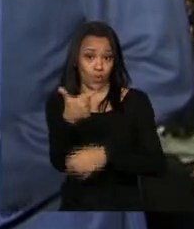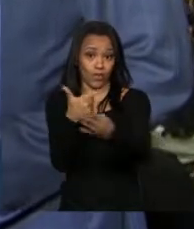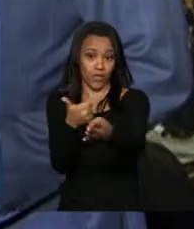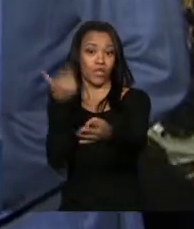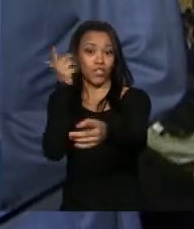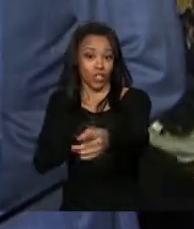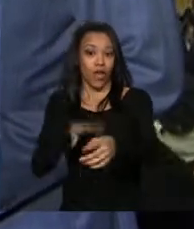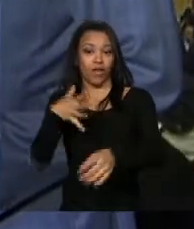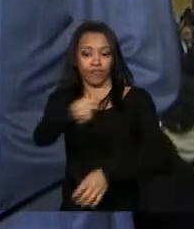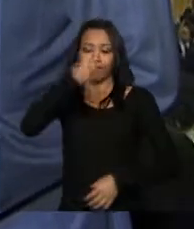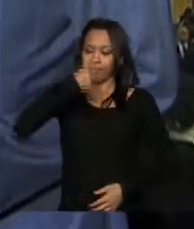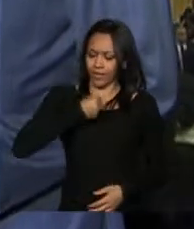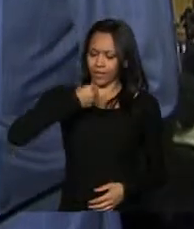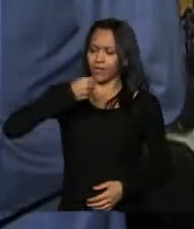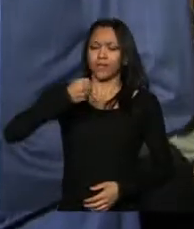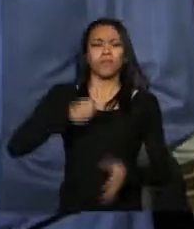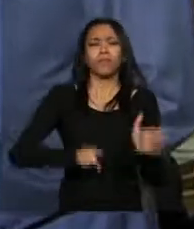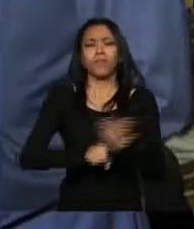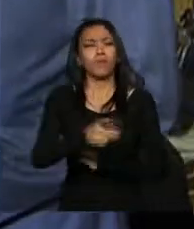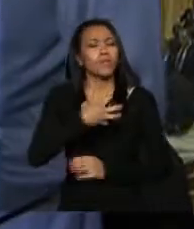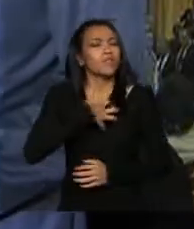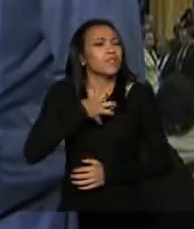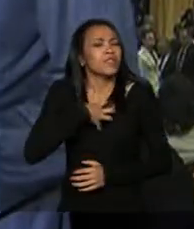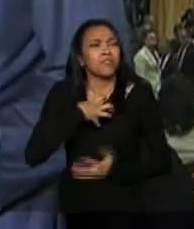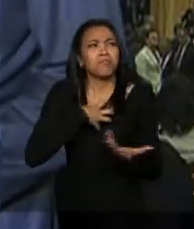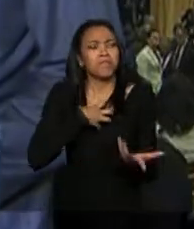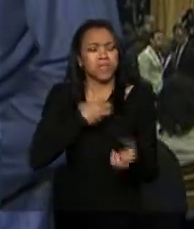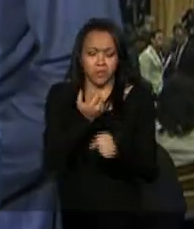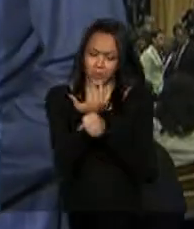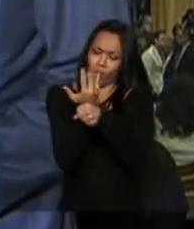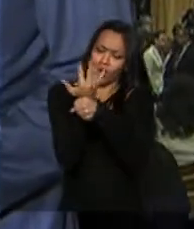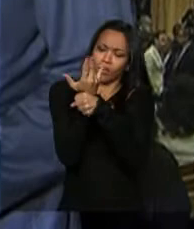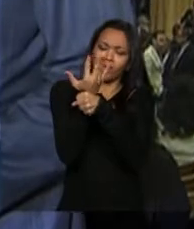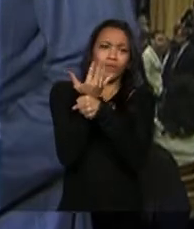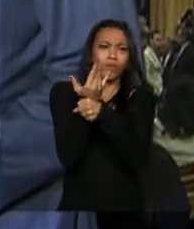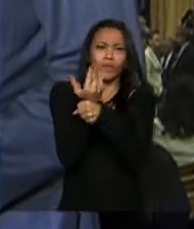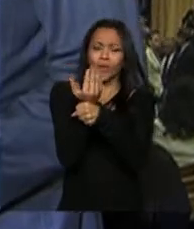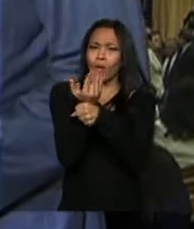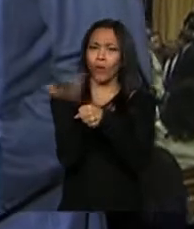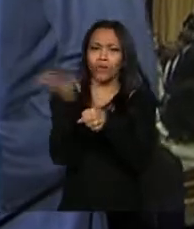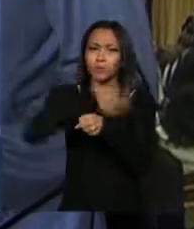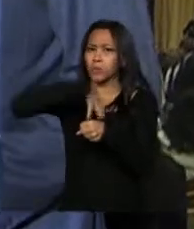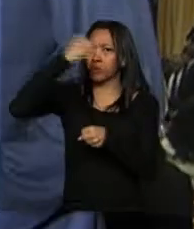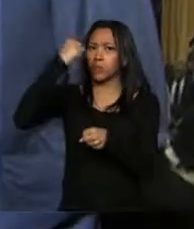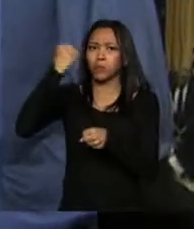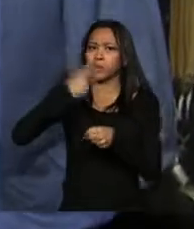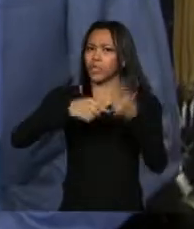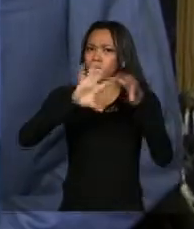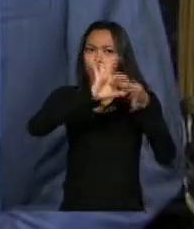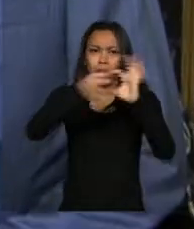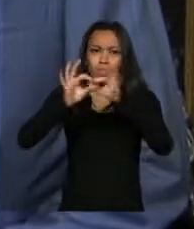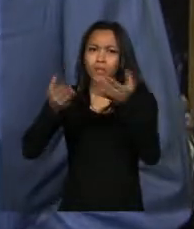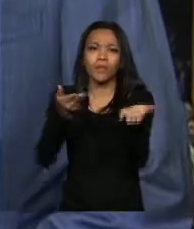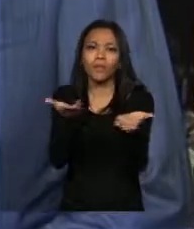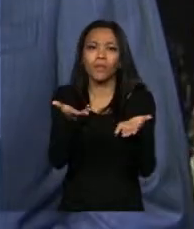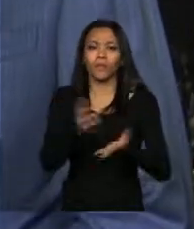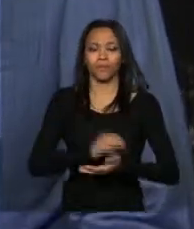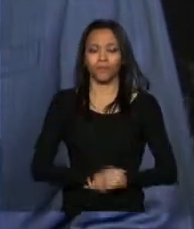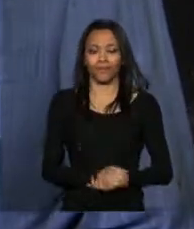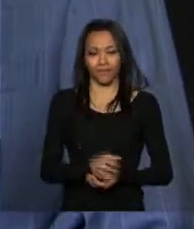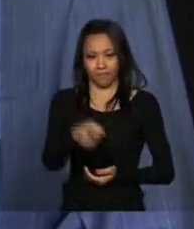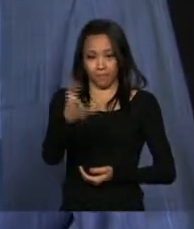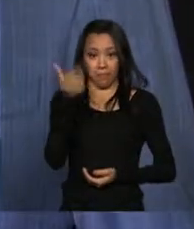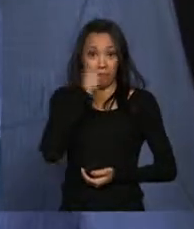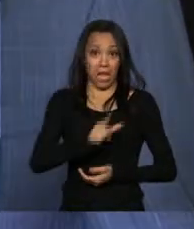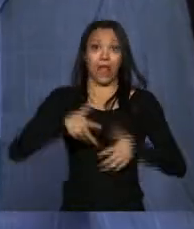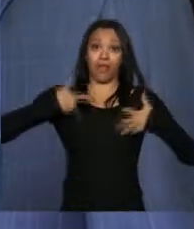carregou a tocha, não é isso, Paulão? Qual foi a sensação que representa esse símbolo máximo, um dos símbolos máximos das Olimpíadas? É marcante, foi marcante a alegria